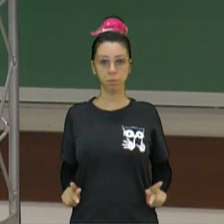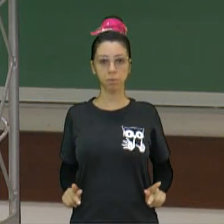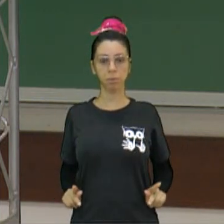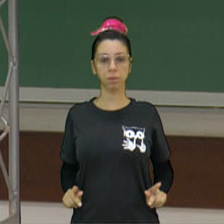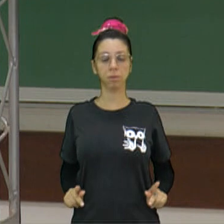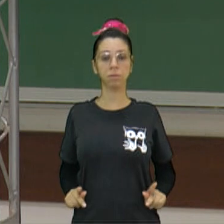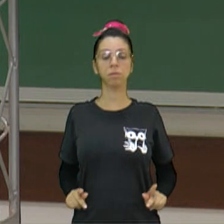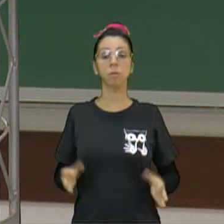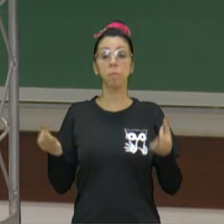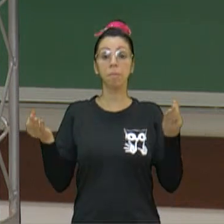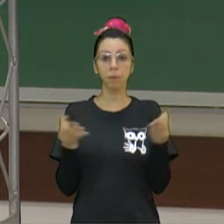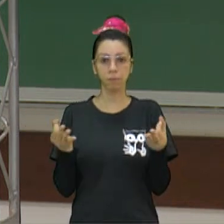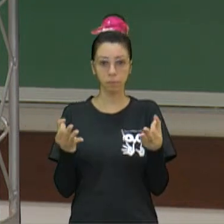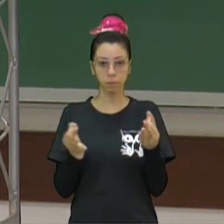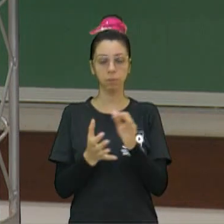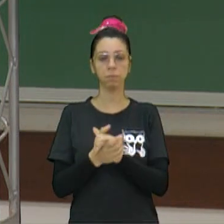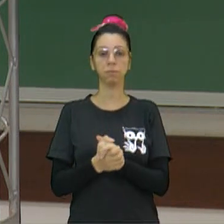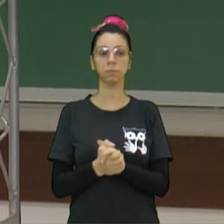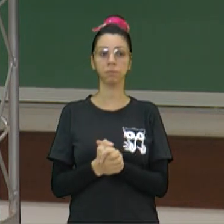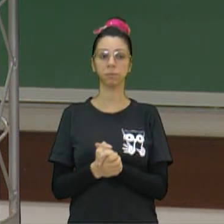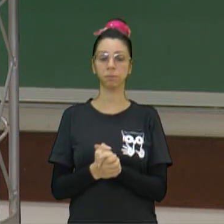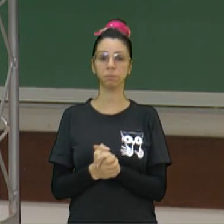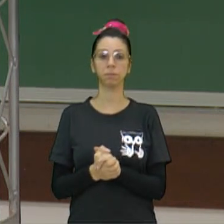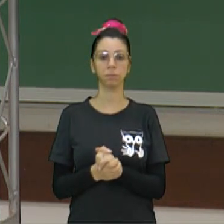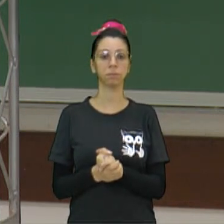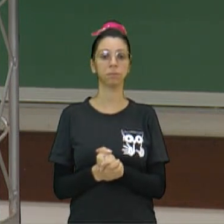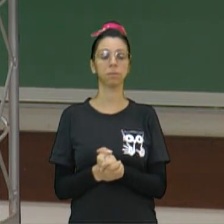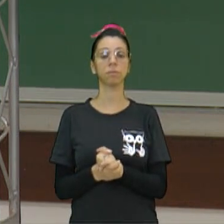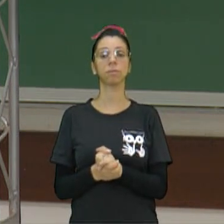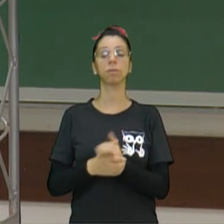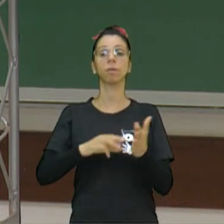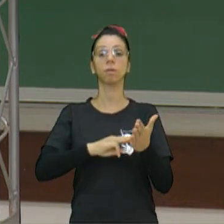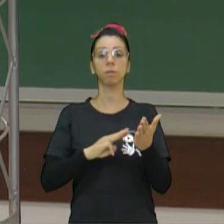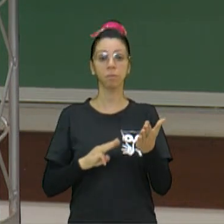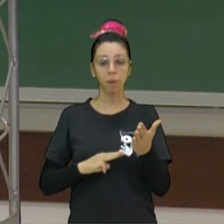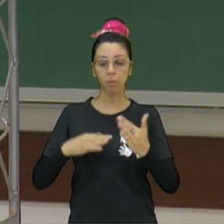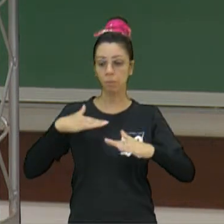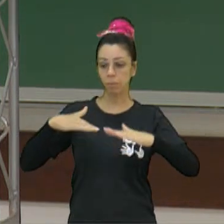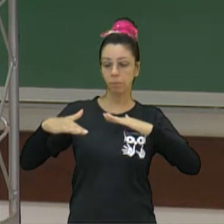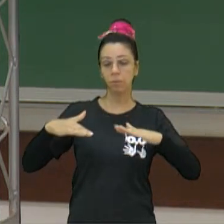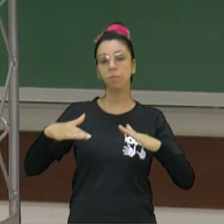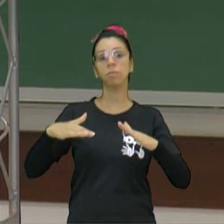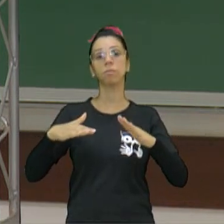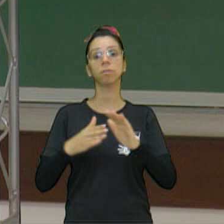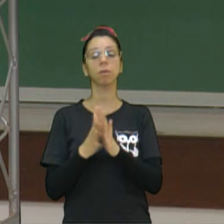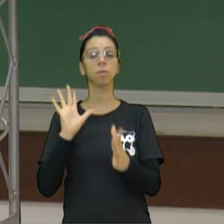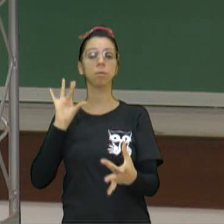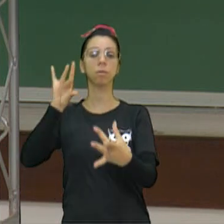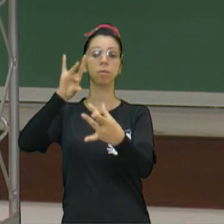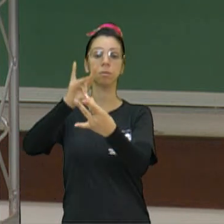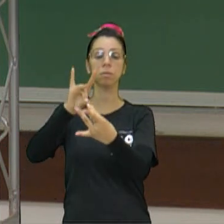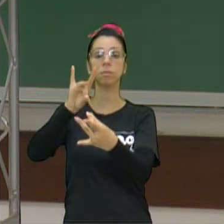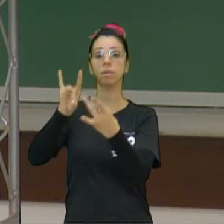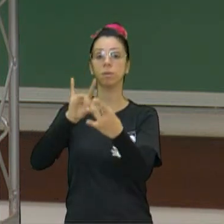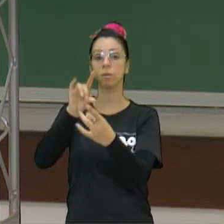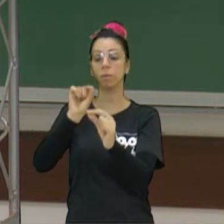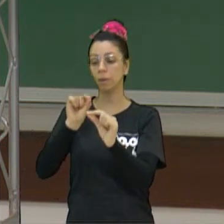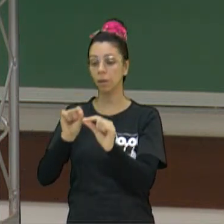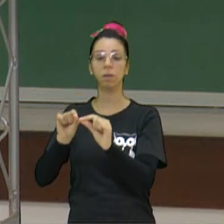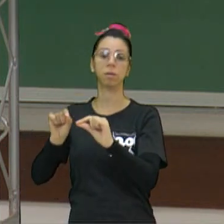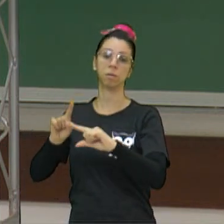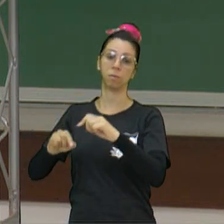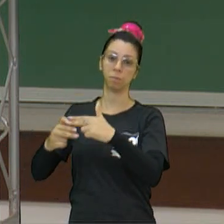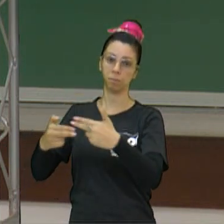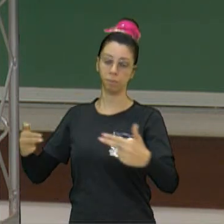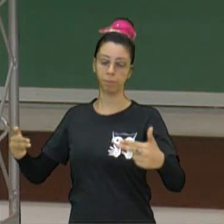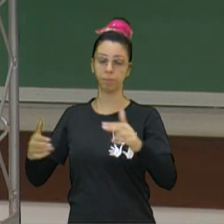diversas formas que tem, né? Então, esses métodos aqui são trabalhados, né? Mas mais especificamente nos aparelhos. Então, rítmico, de